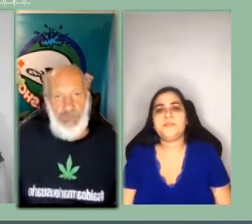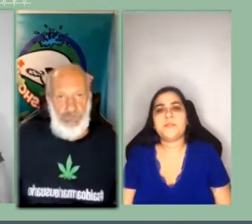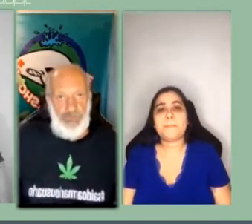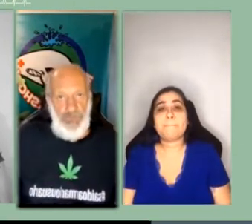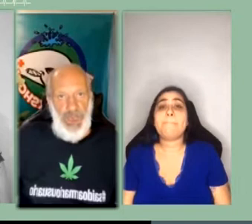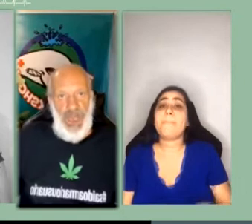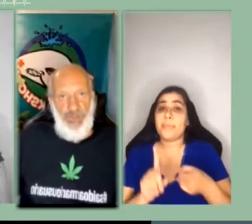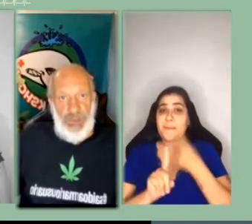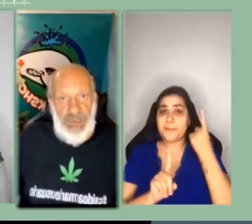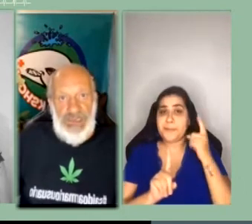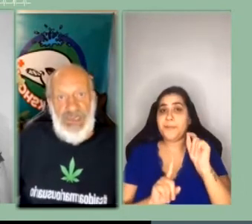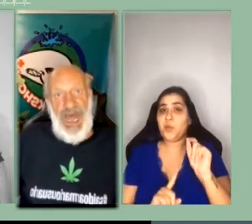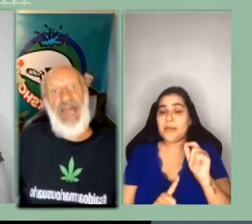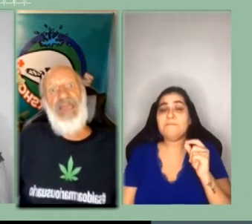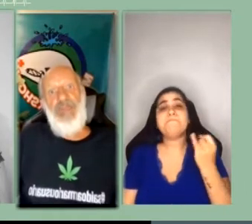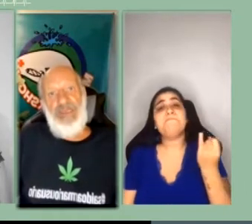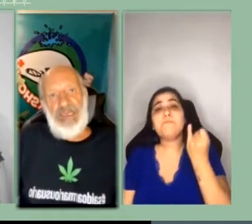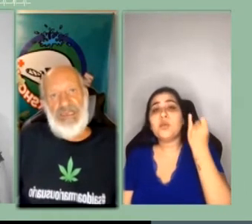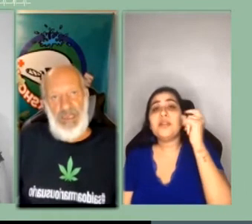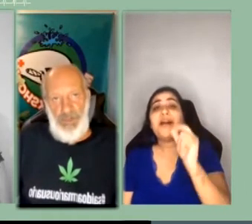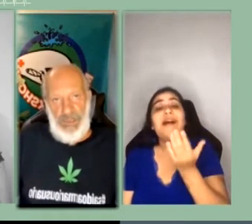Primeiro, a importância da